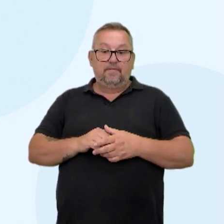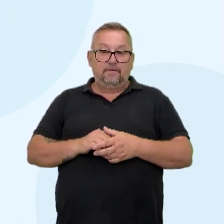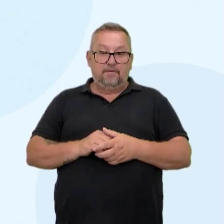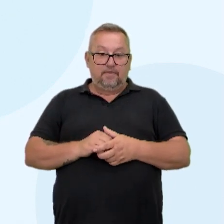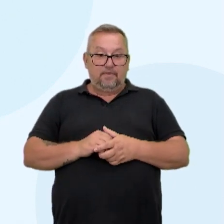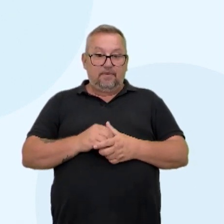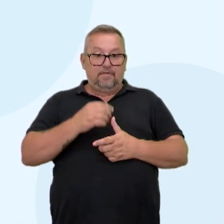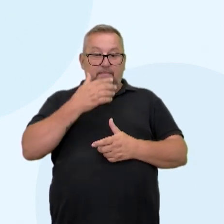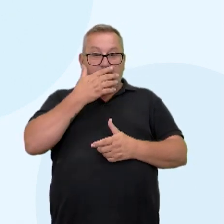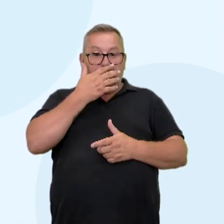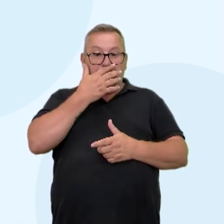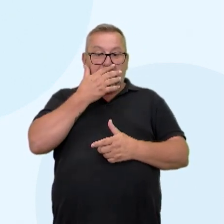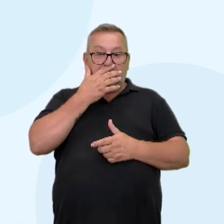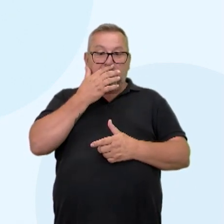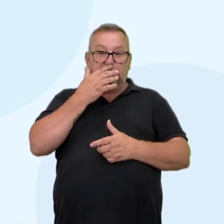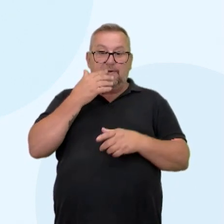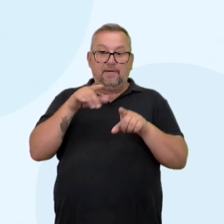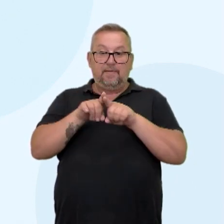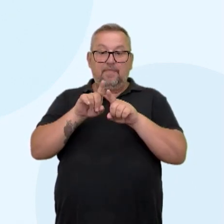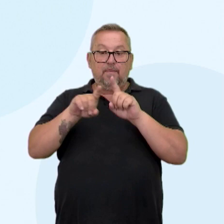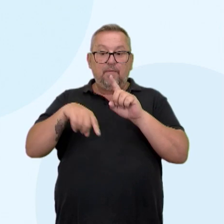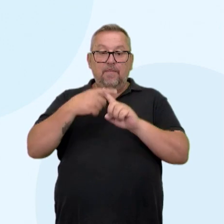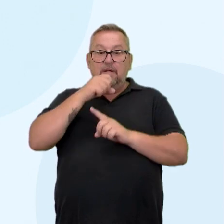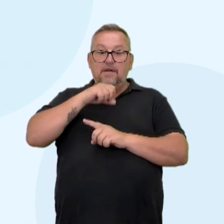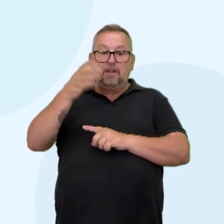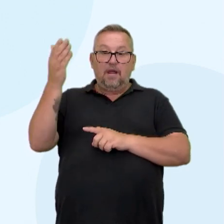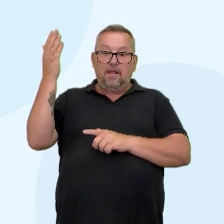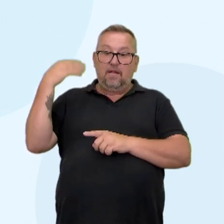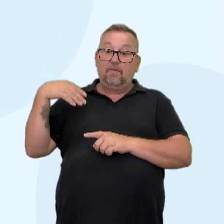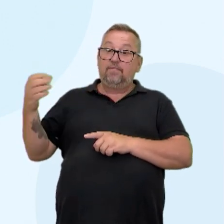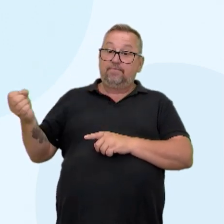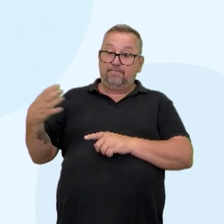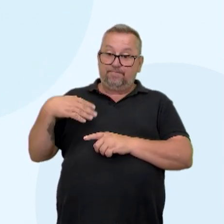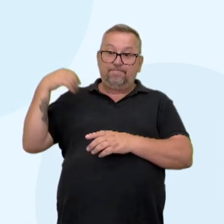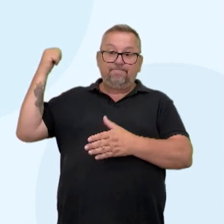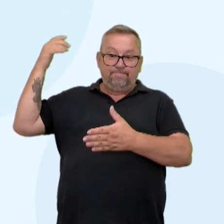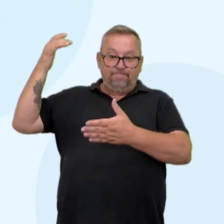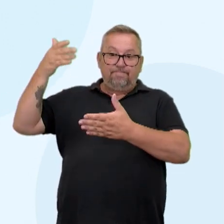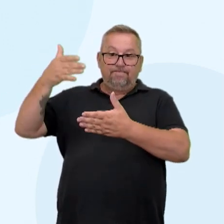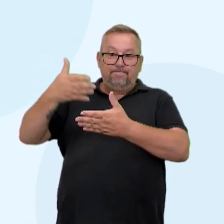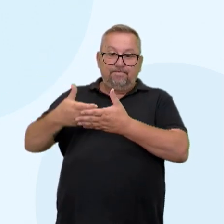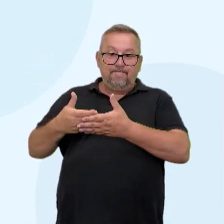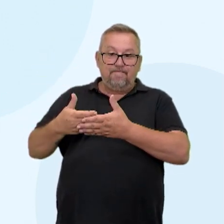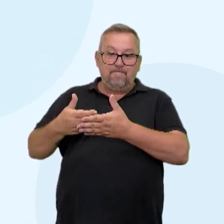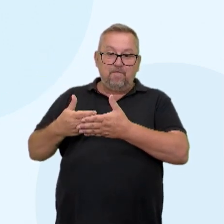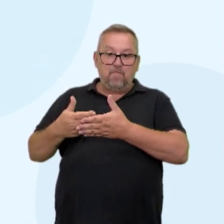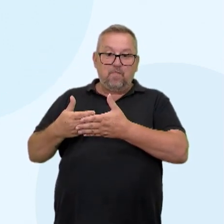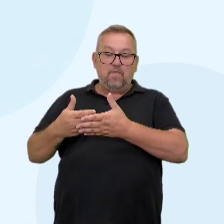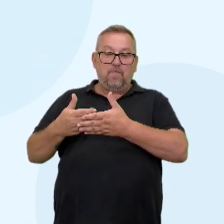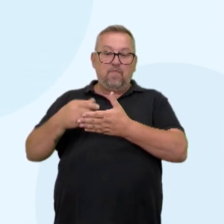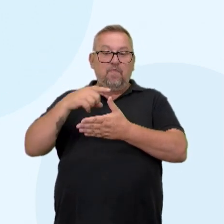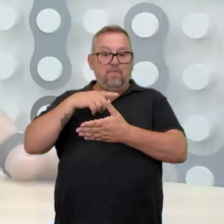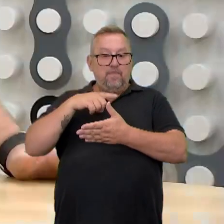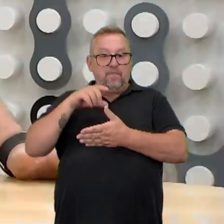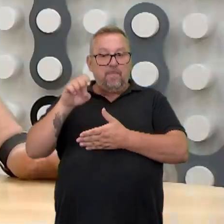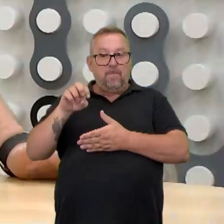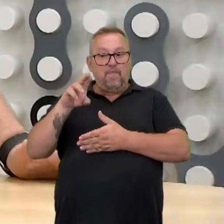e Permiano, do mais antigo para o mais recente. Então a gente observa aí que essa